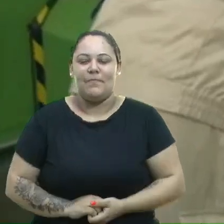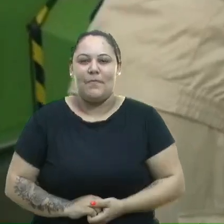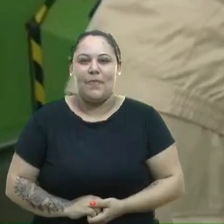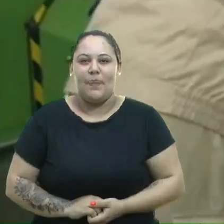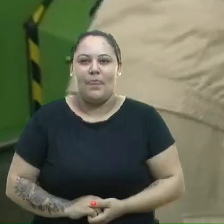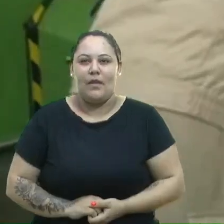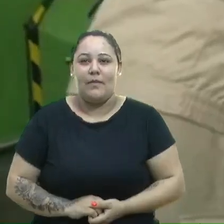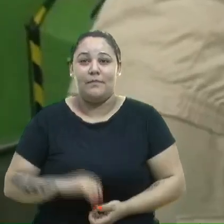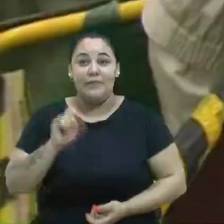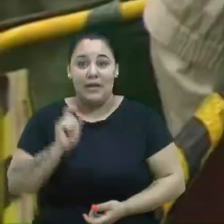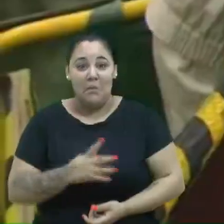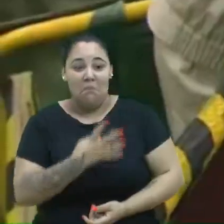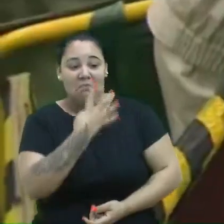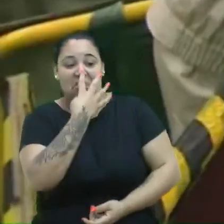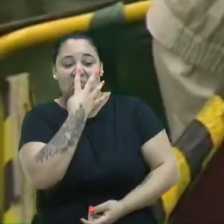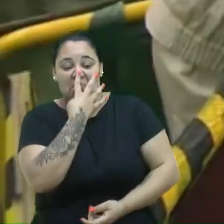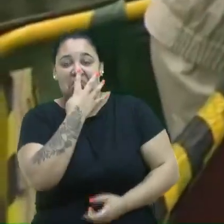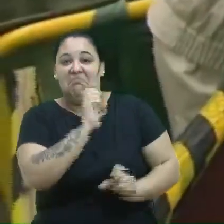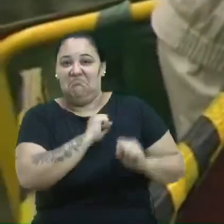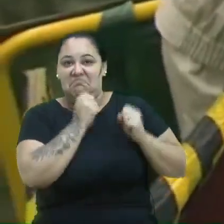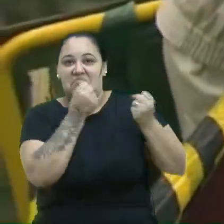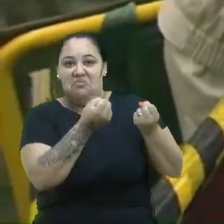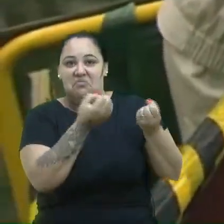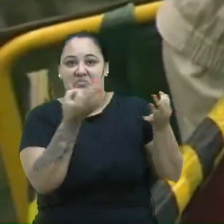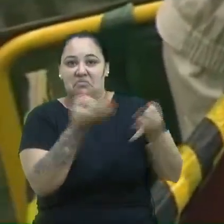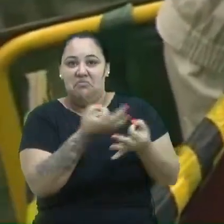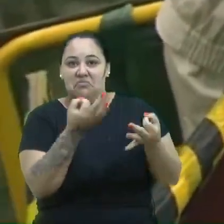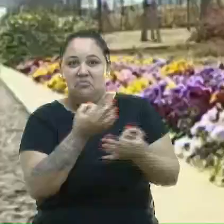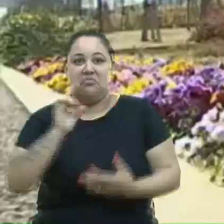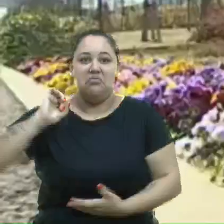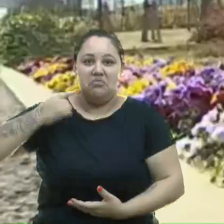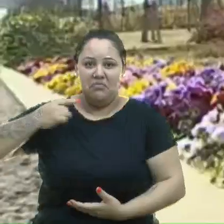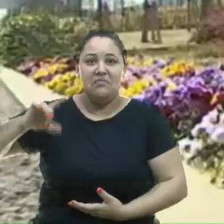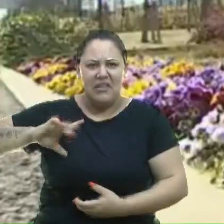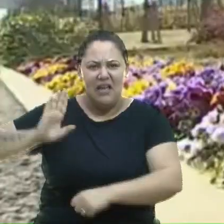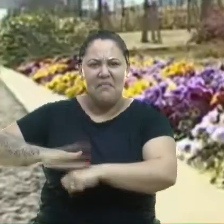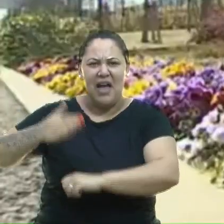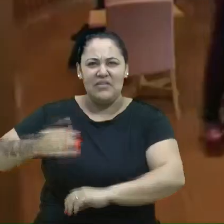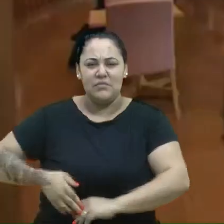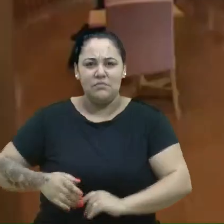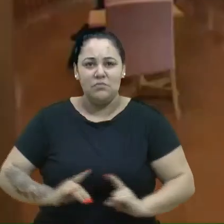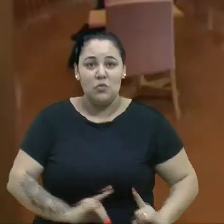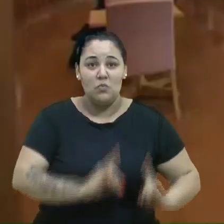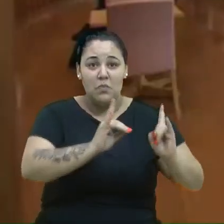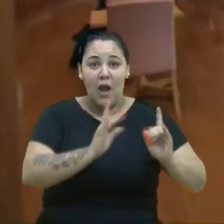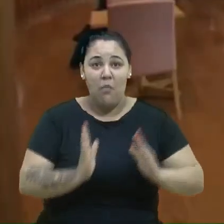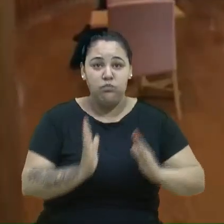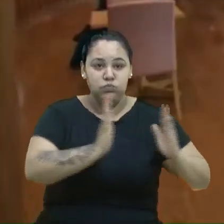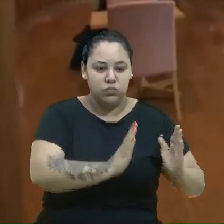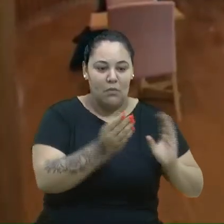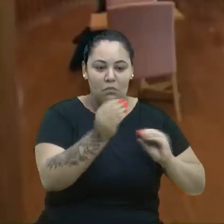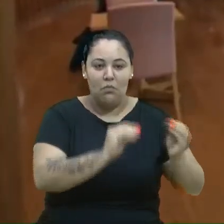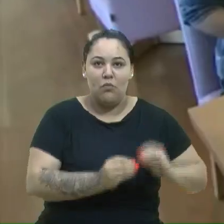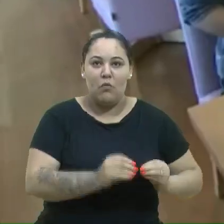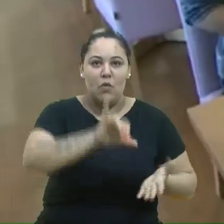Para quem se espanta com tanta dedicação ao lixo, tem mais. Num prédio ao lado, foi montado um centro social, onde os